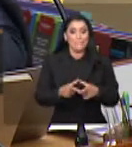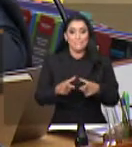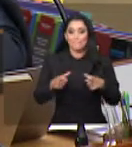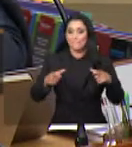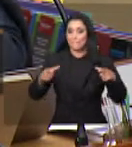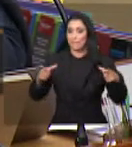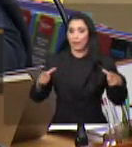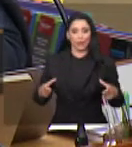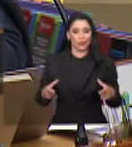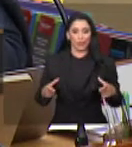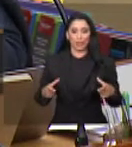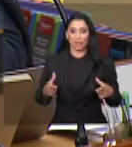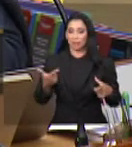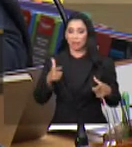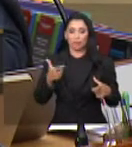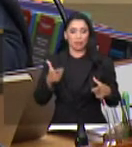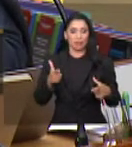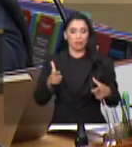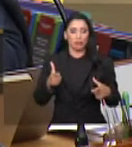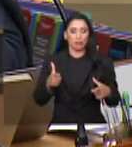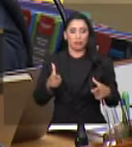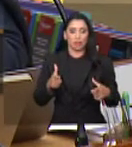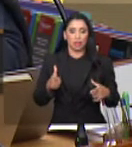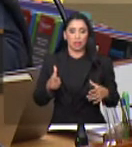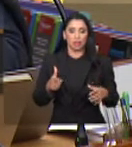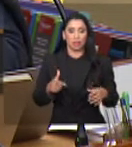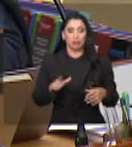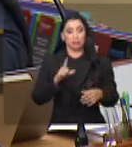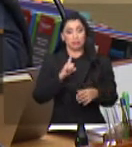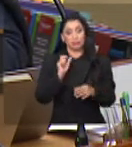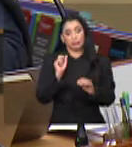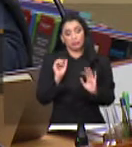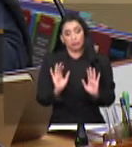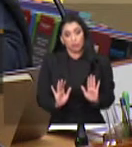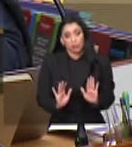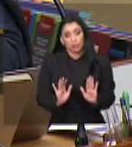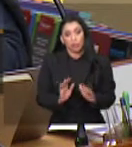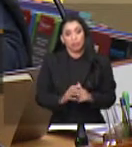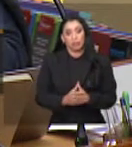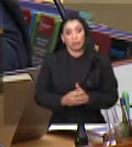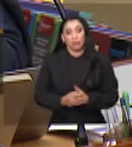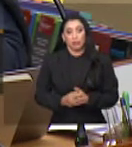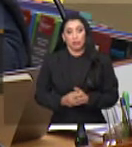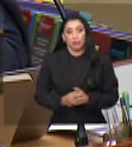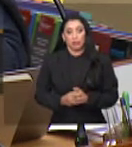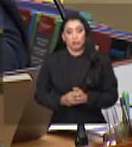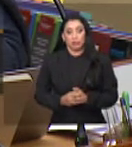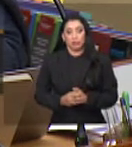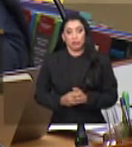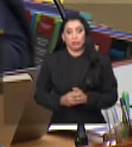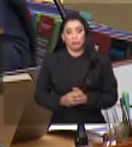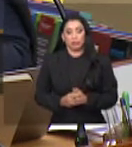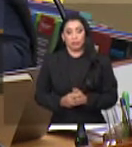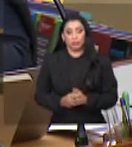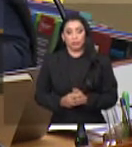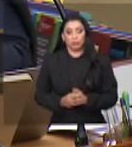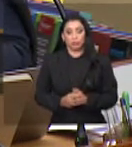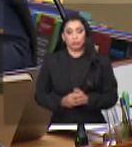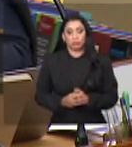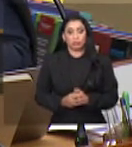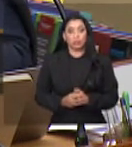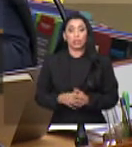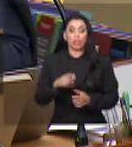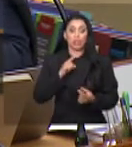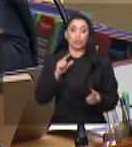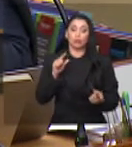enquadra nessa circunstância e também muitas Como disse tem um objeto